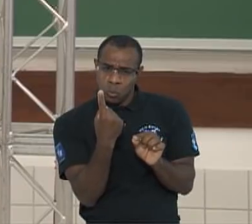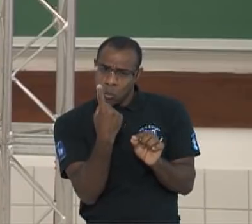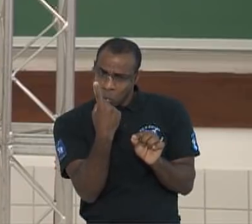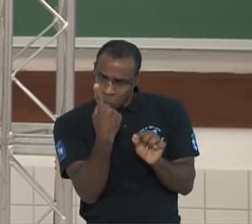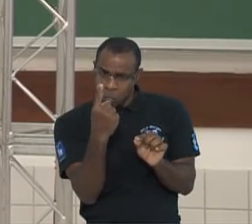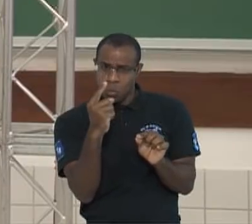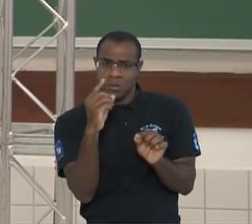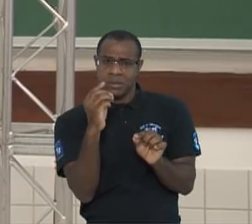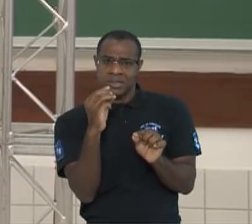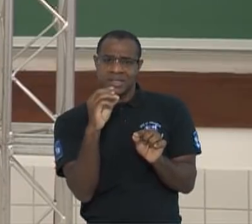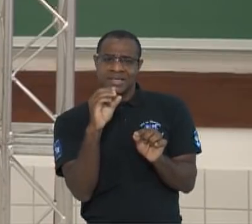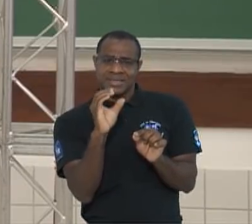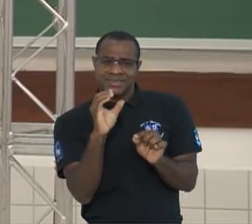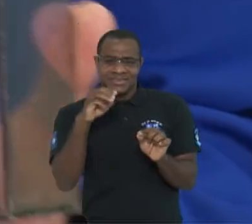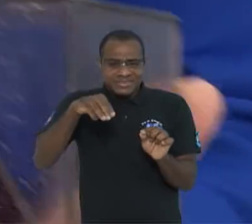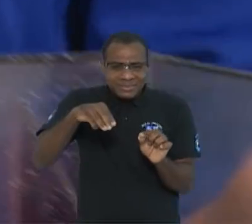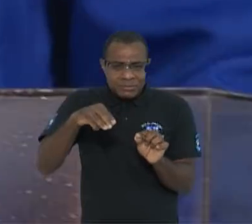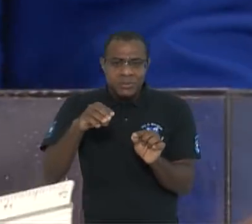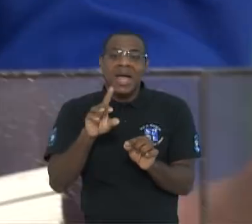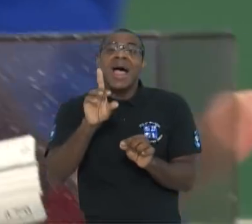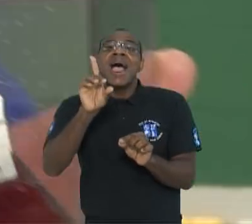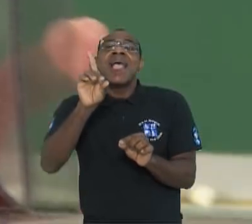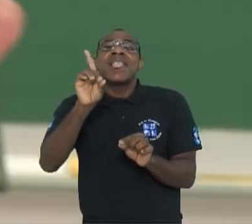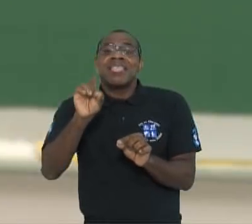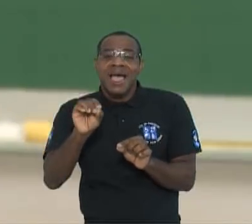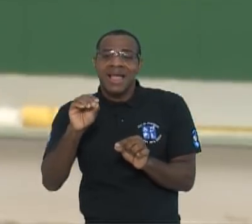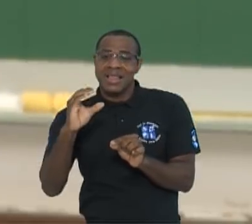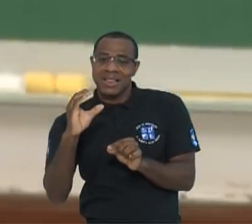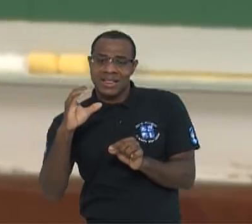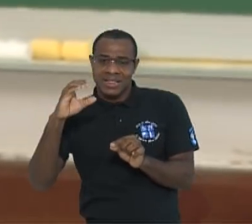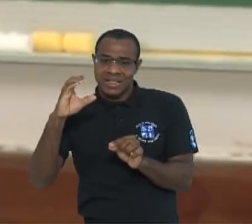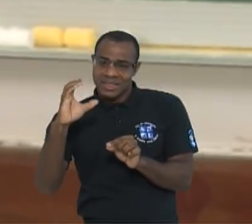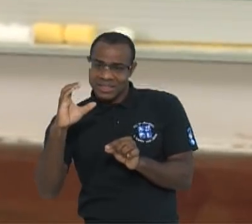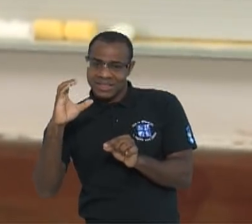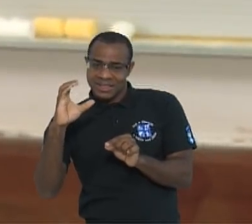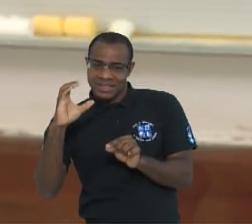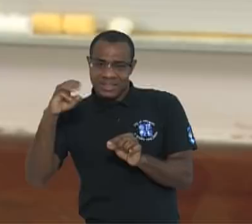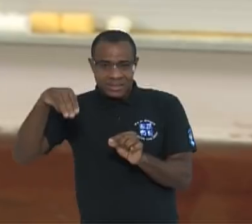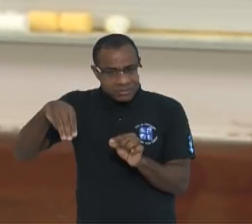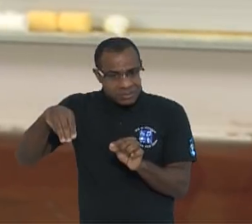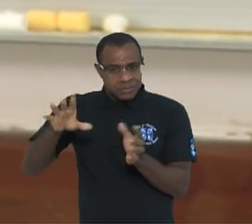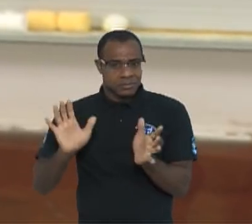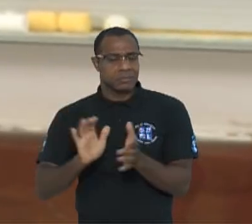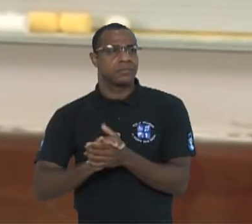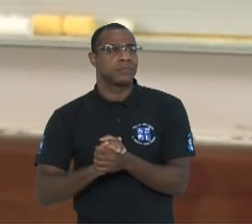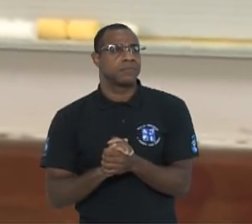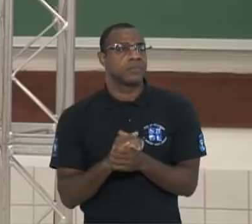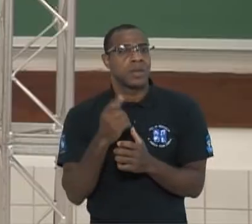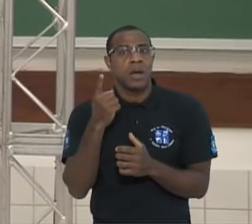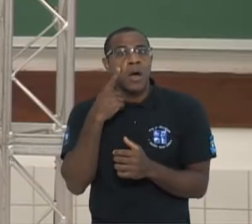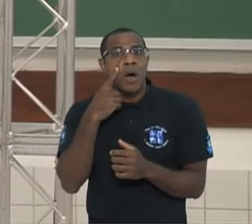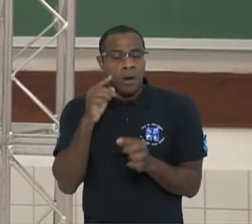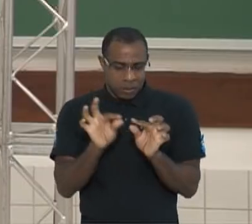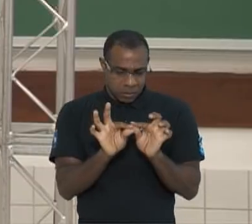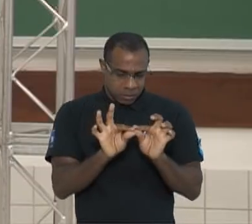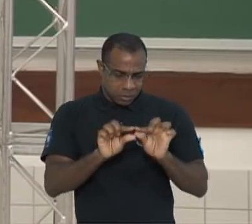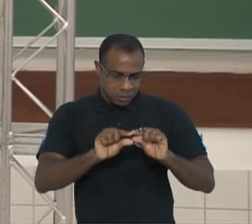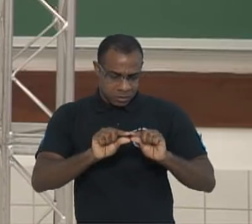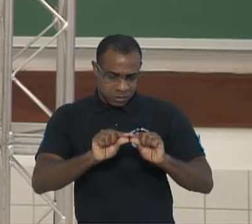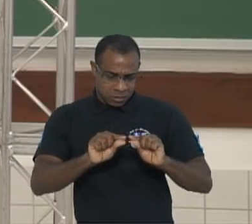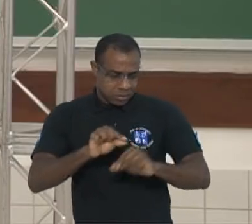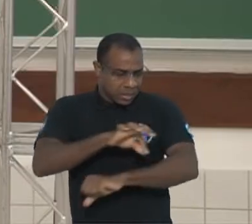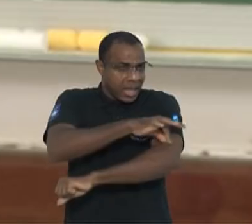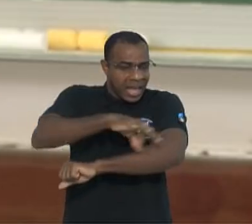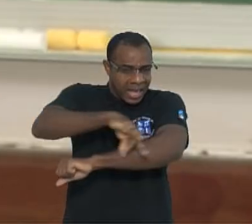Então, aqui, vamos medir aqui bem certinho. Deixa eu pegar aqui só... Ó, tem 10